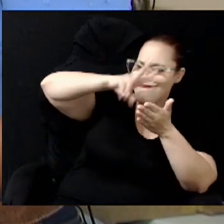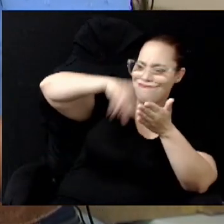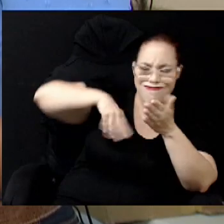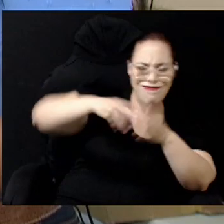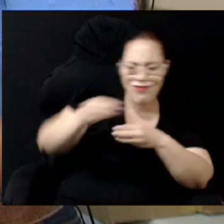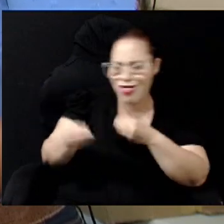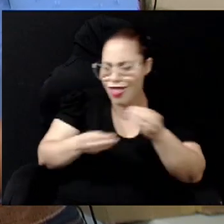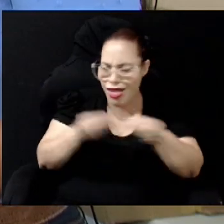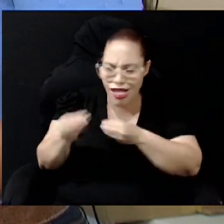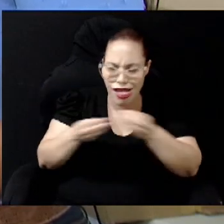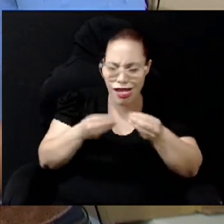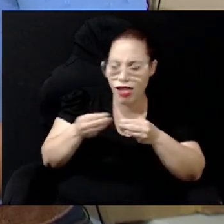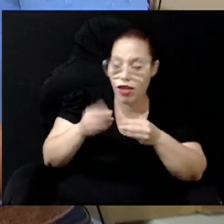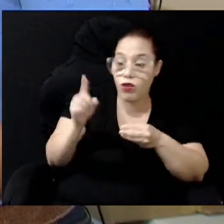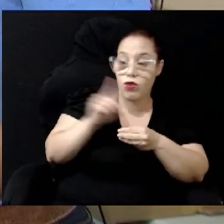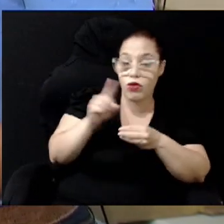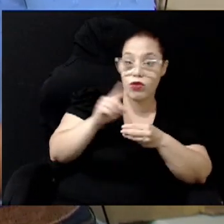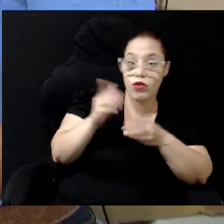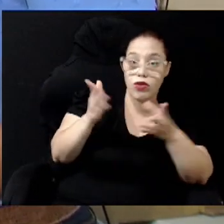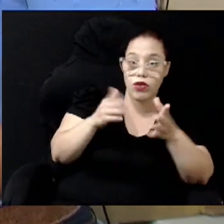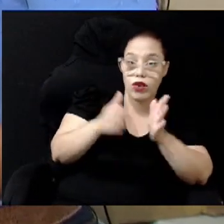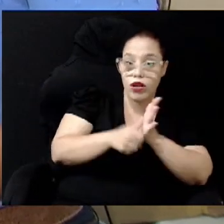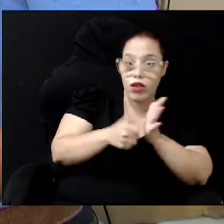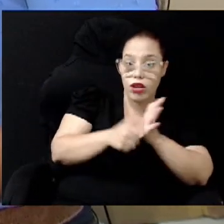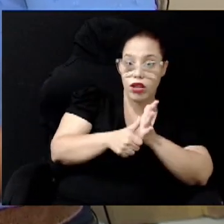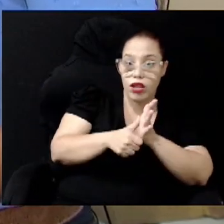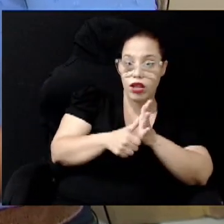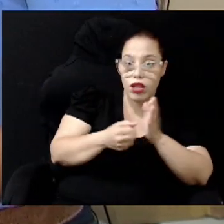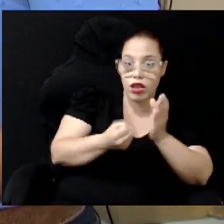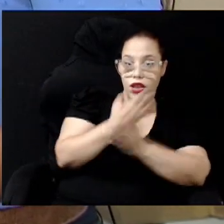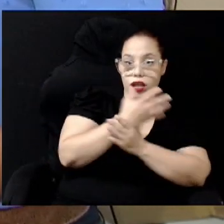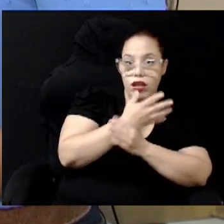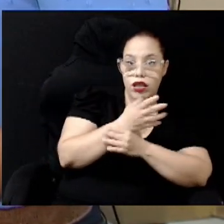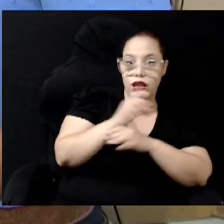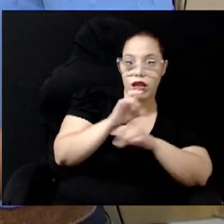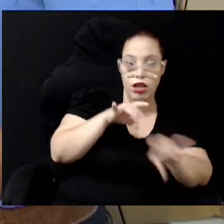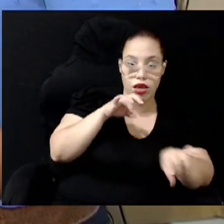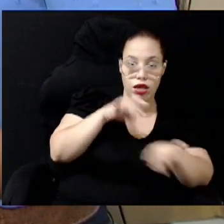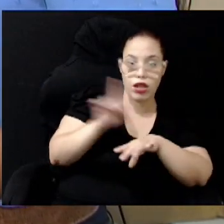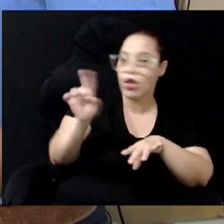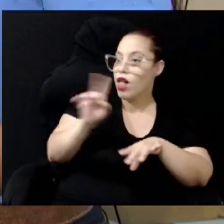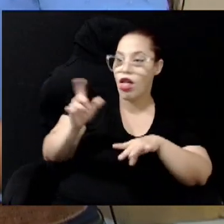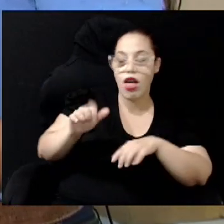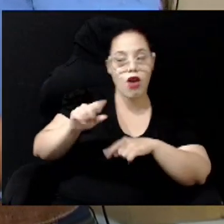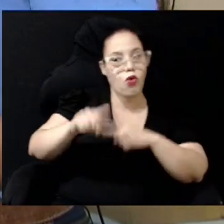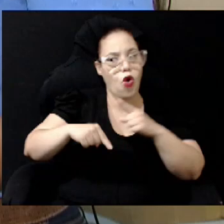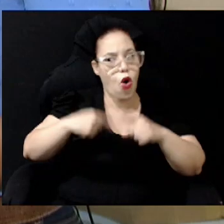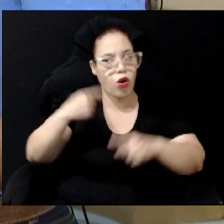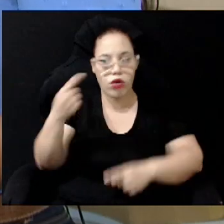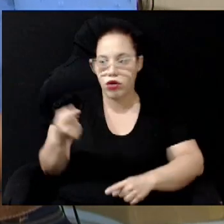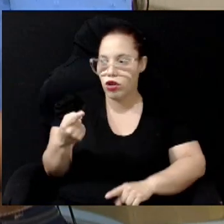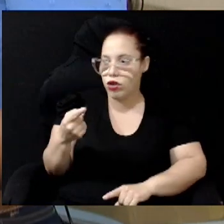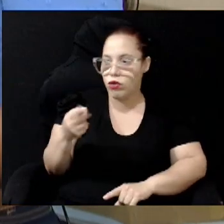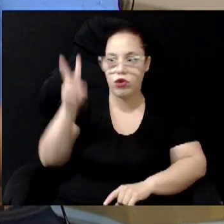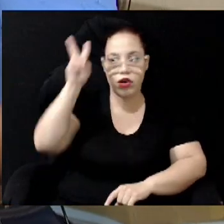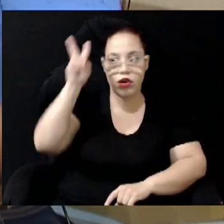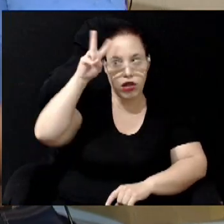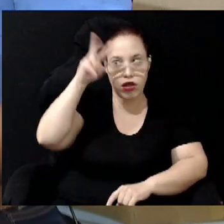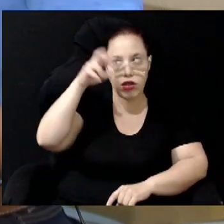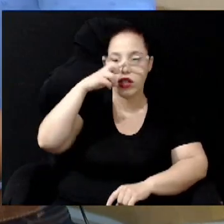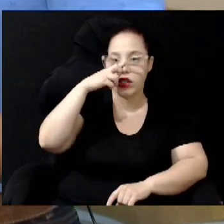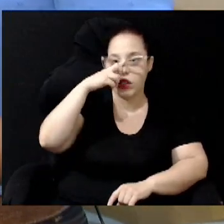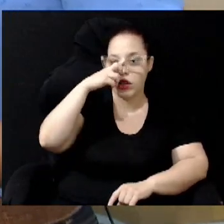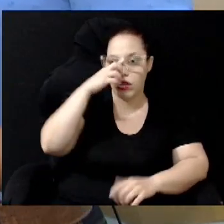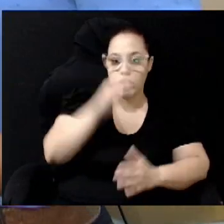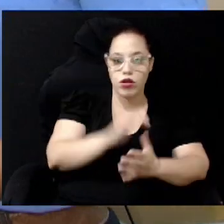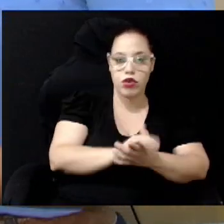Não estamos falando hoje de documentos que já nascem digitais. É um outro processo, é uma outra história que nós estamos vivenciando.